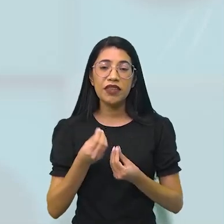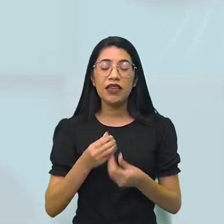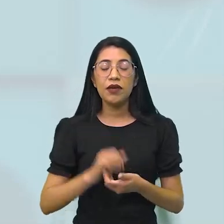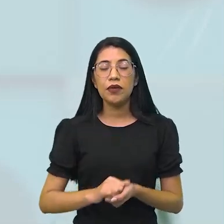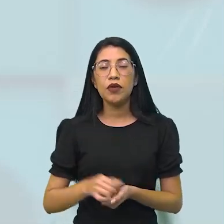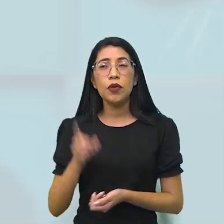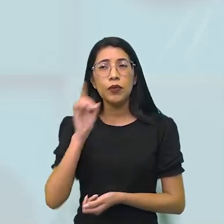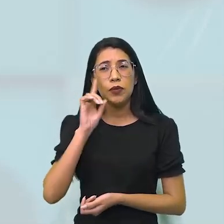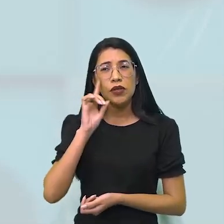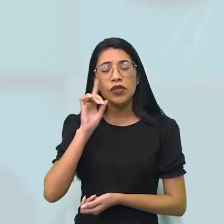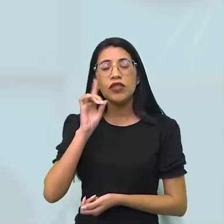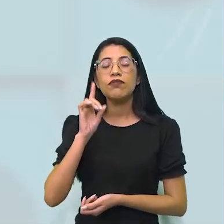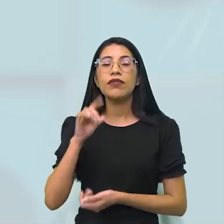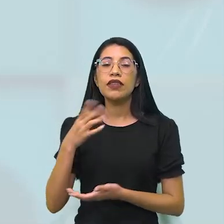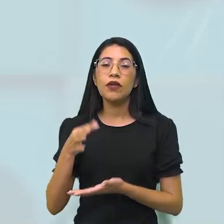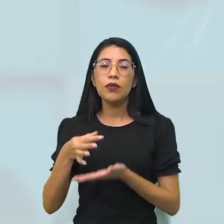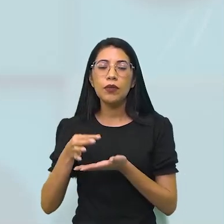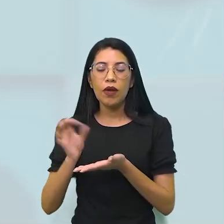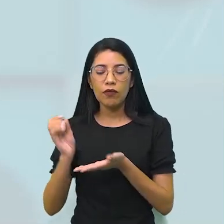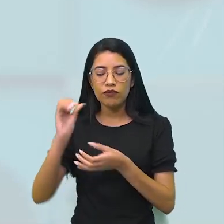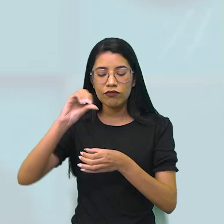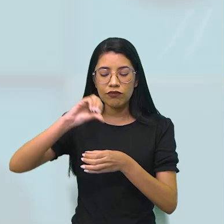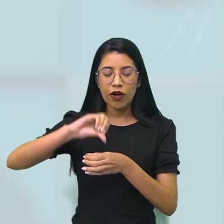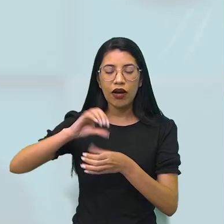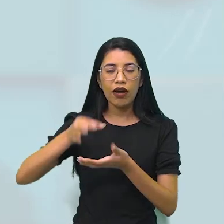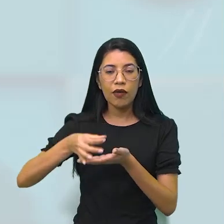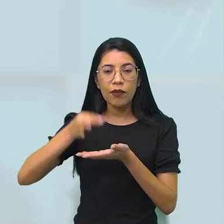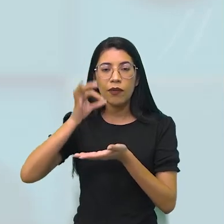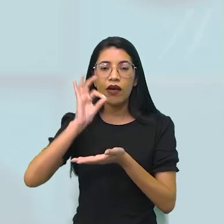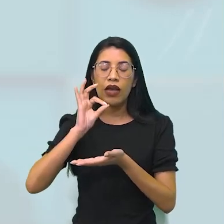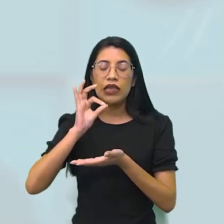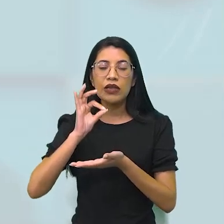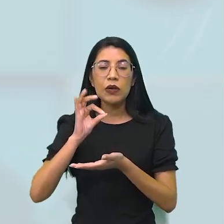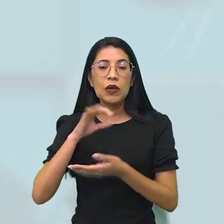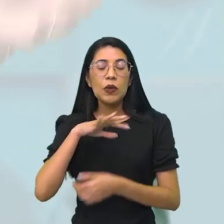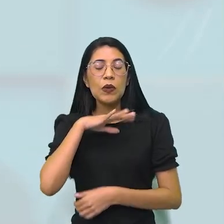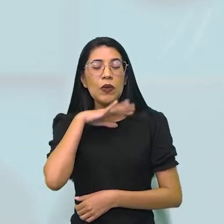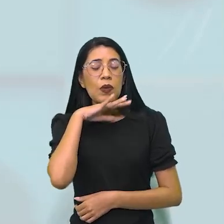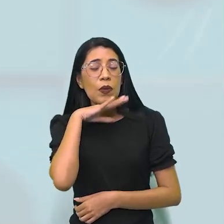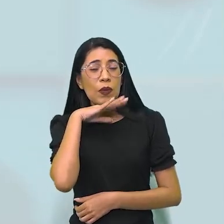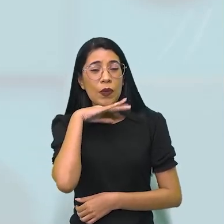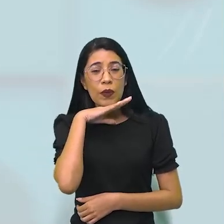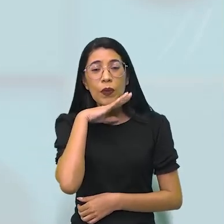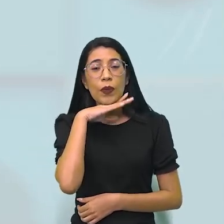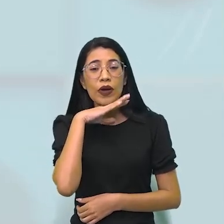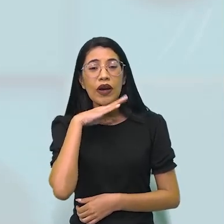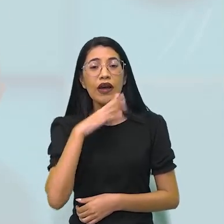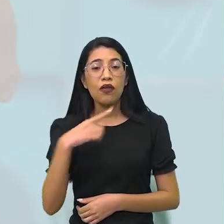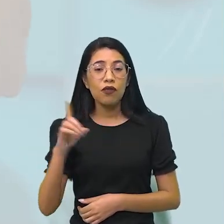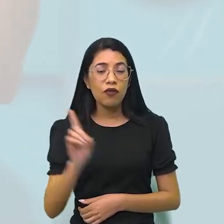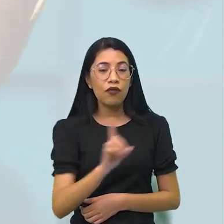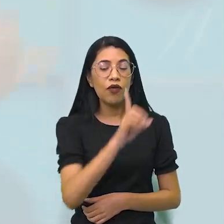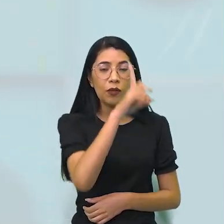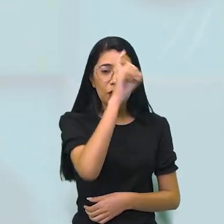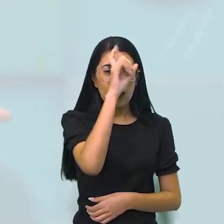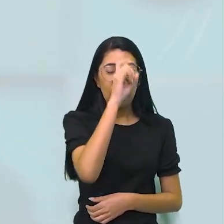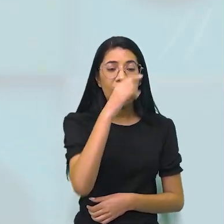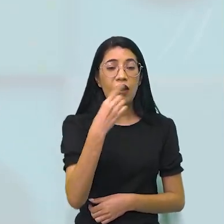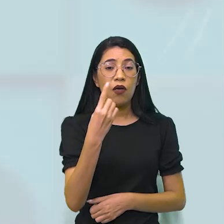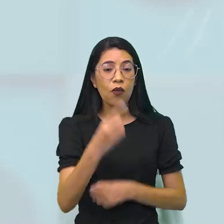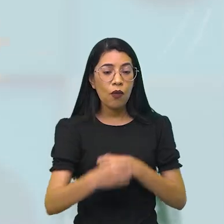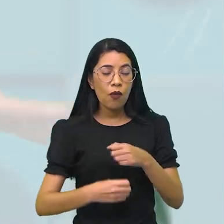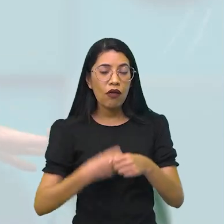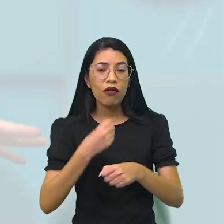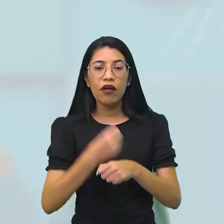xícara, tomei, imediatamente me fez mal. Fui pro pronto-socorro, passando nada, aí eu passei 1 ano sem tomar